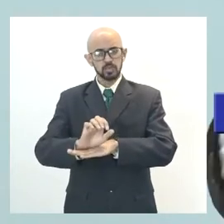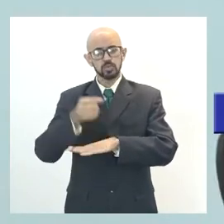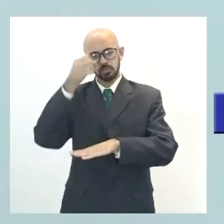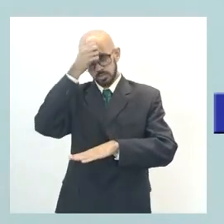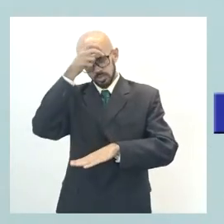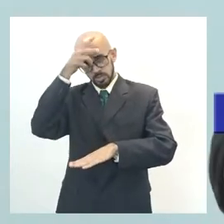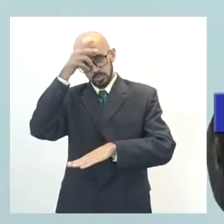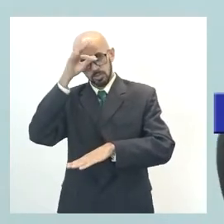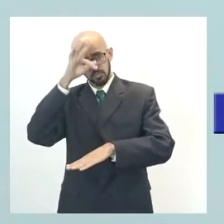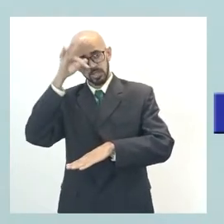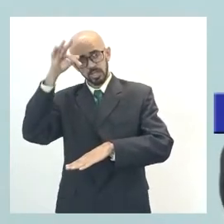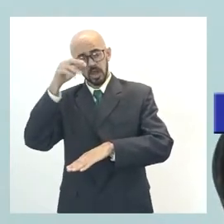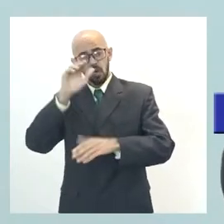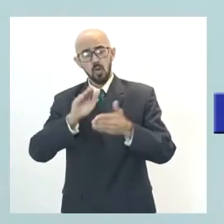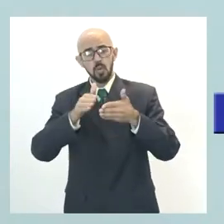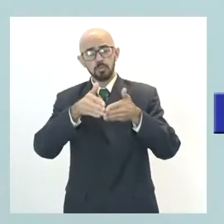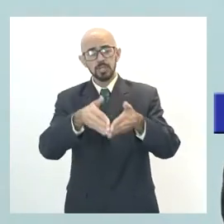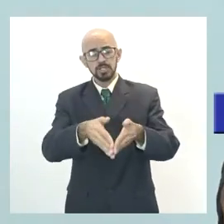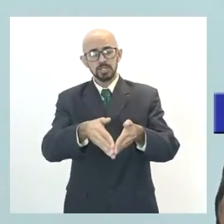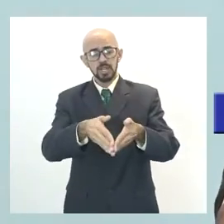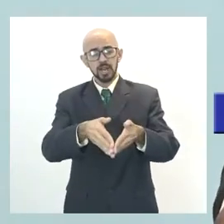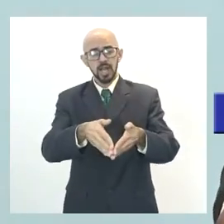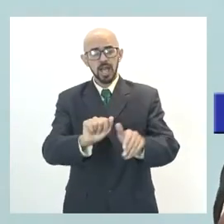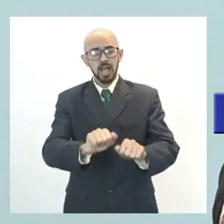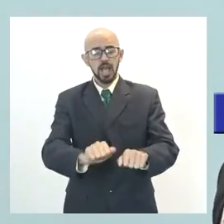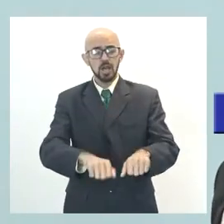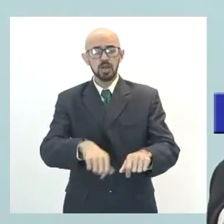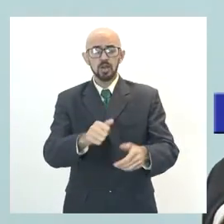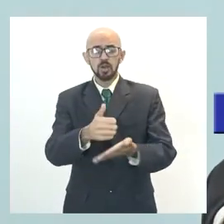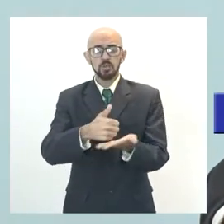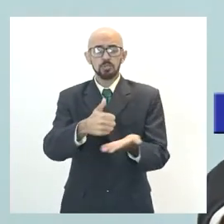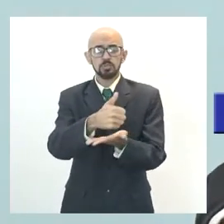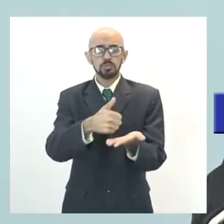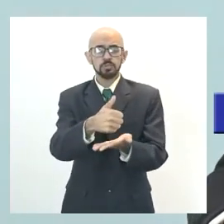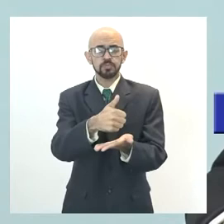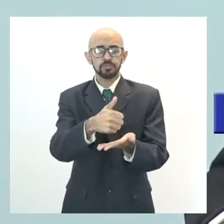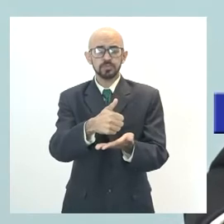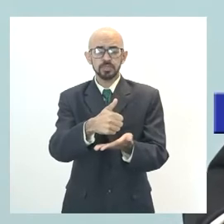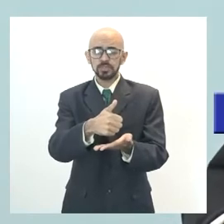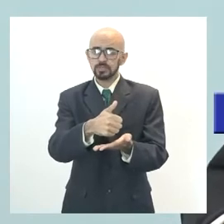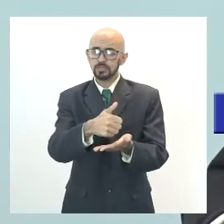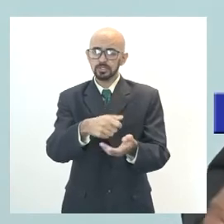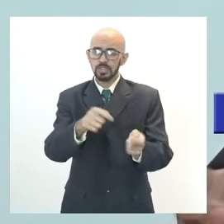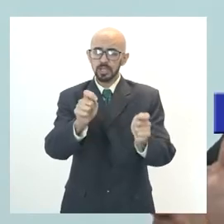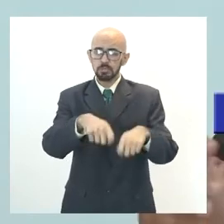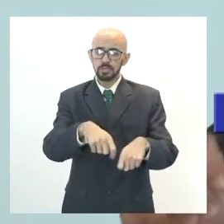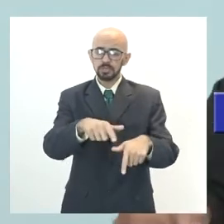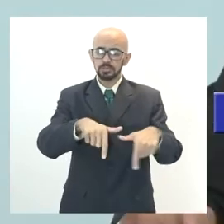princípios de legalidade impessoalidade moralidade publicidade e eficiência dali